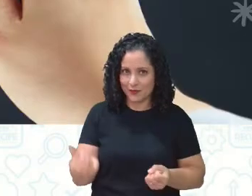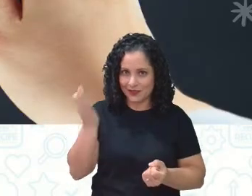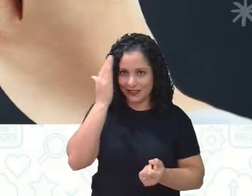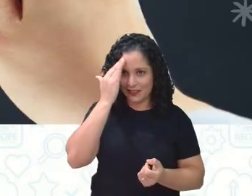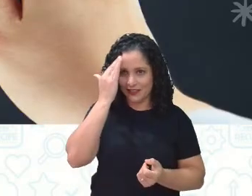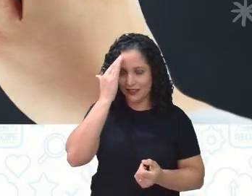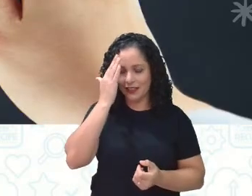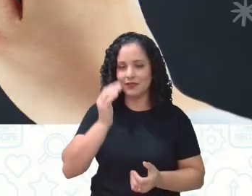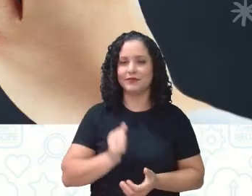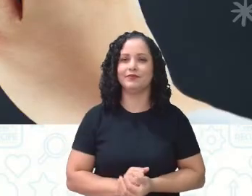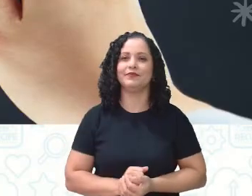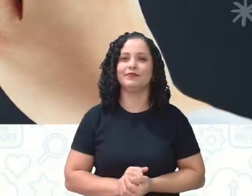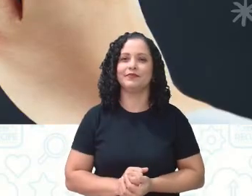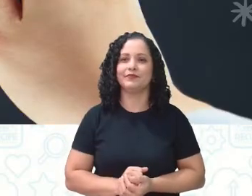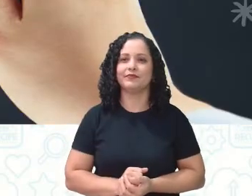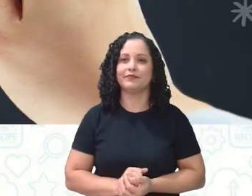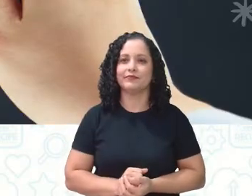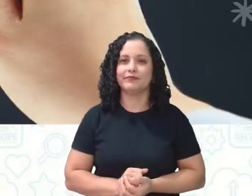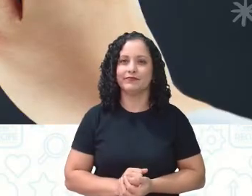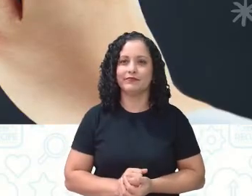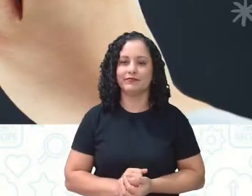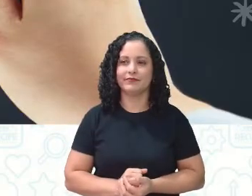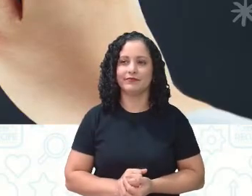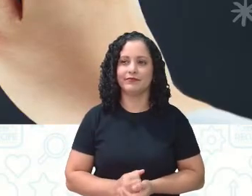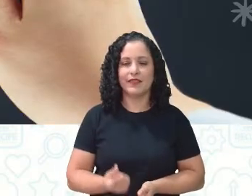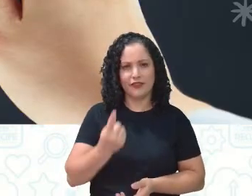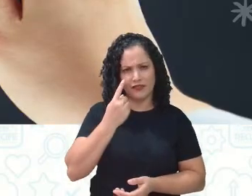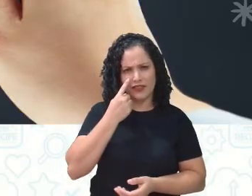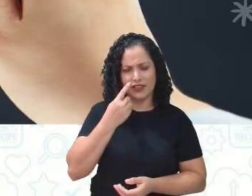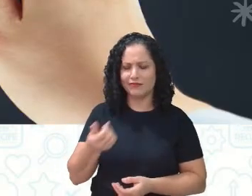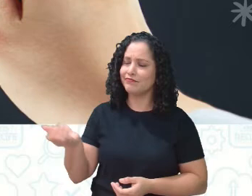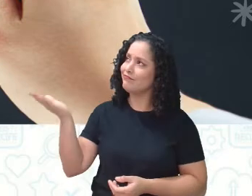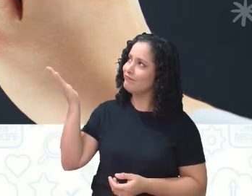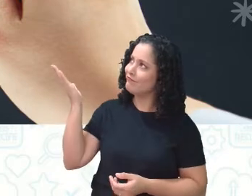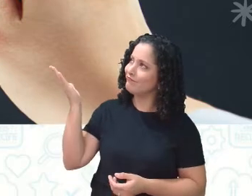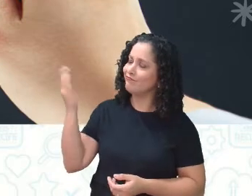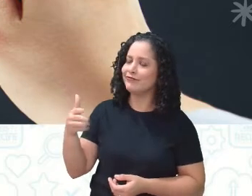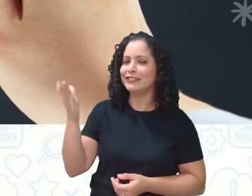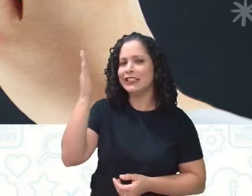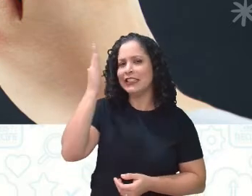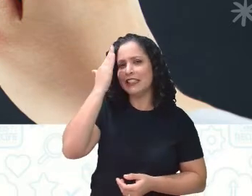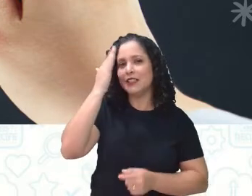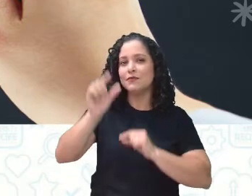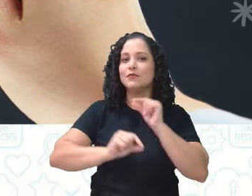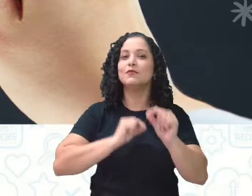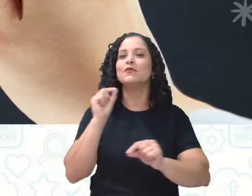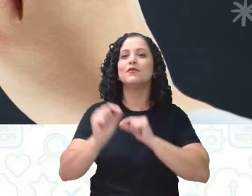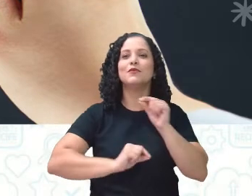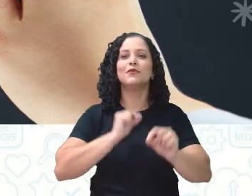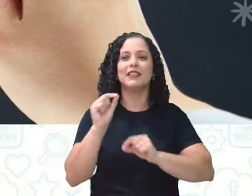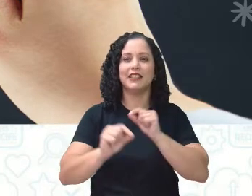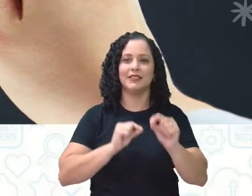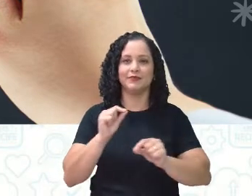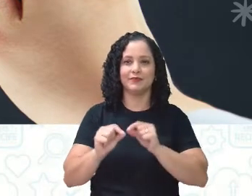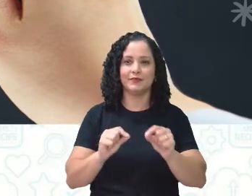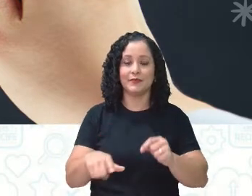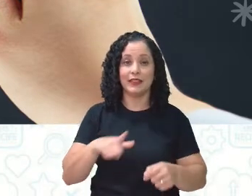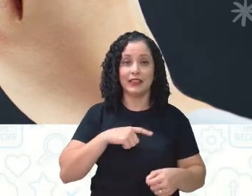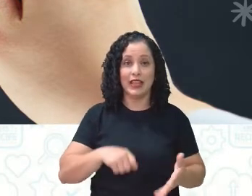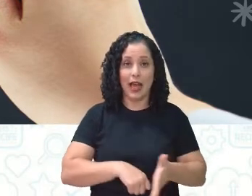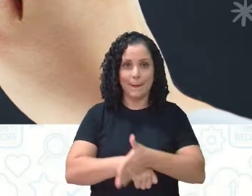aqui um pouquinho, né? Após observar essa imagem, descobrimos que, olha aí, a Praça dos